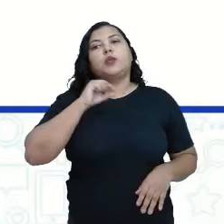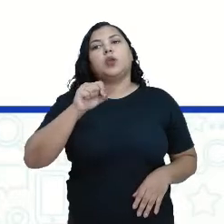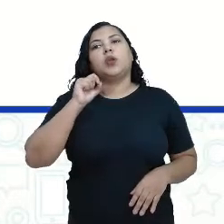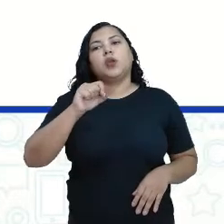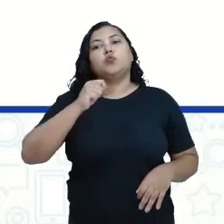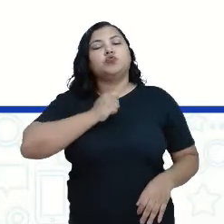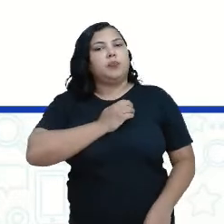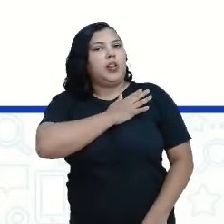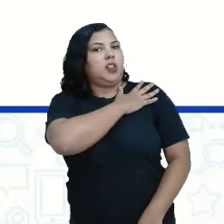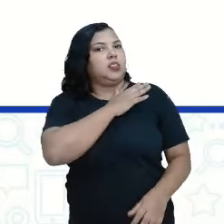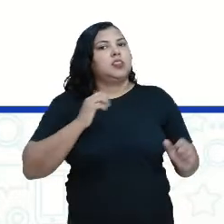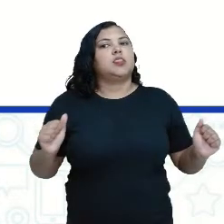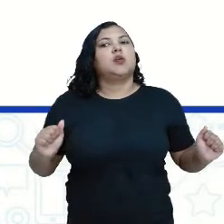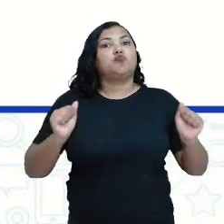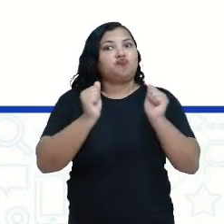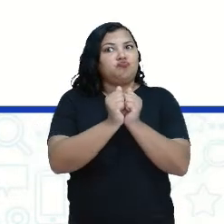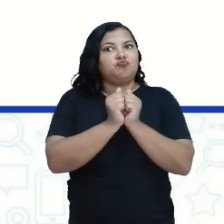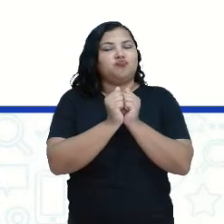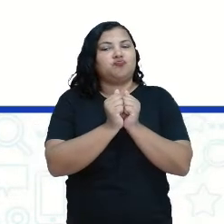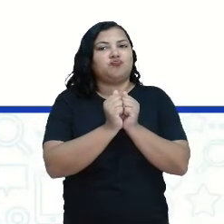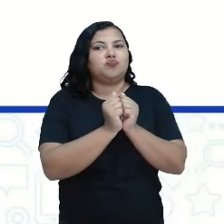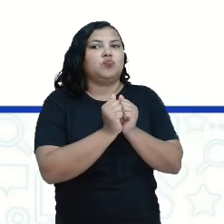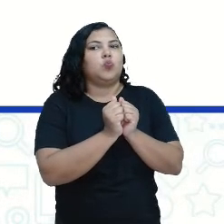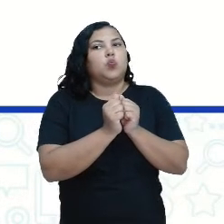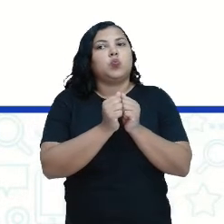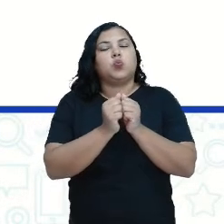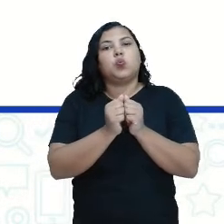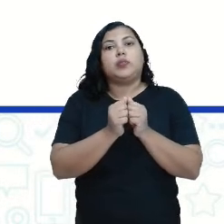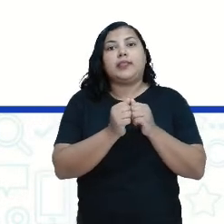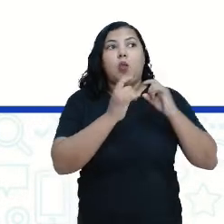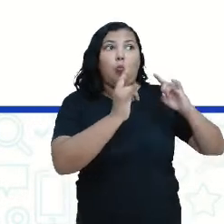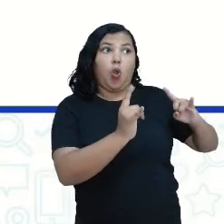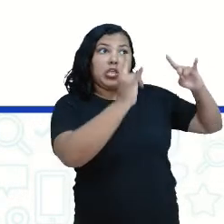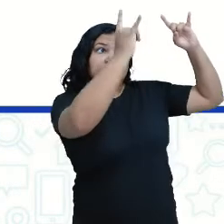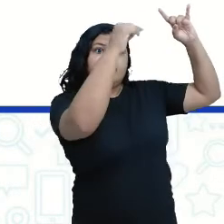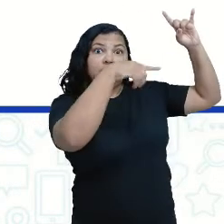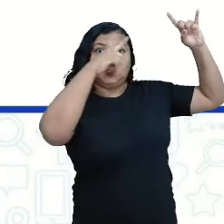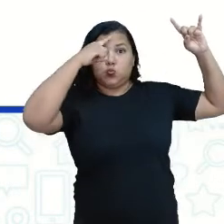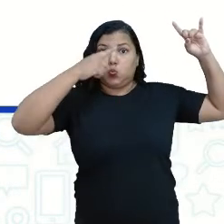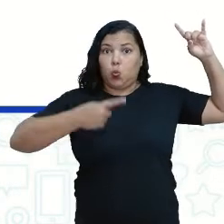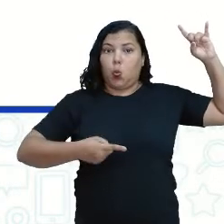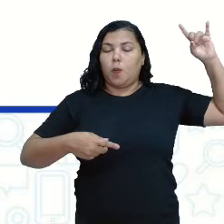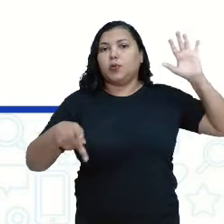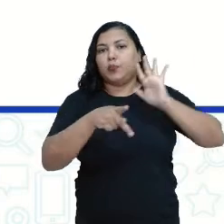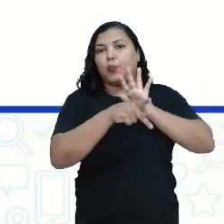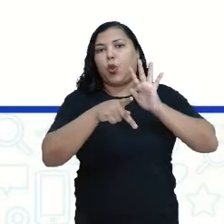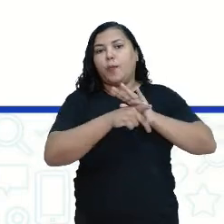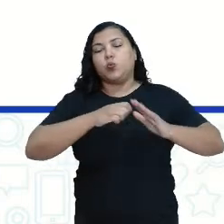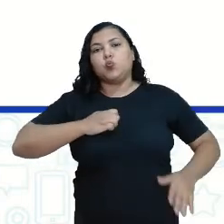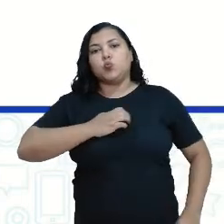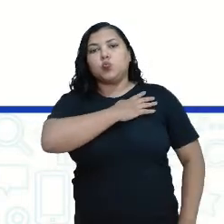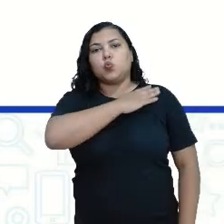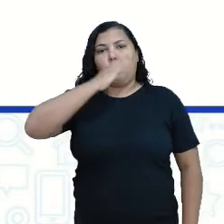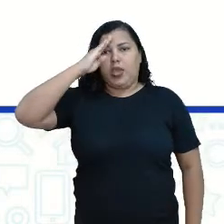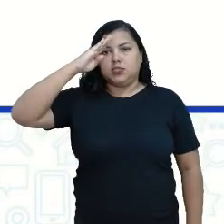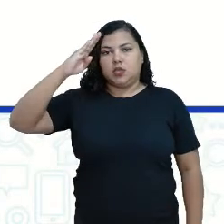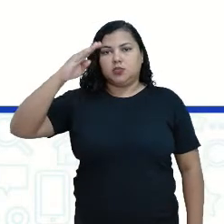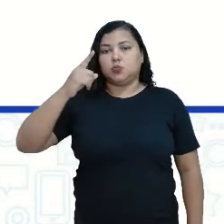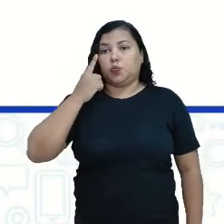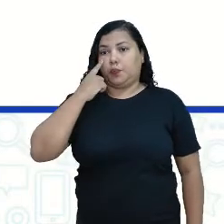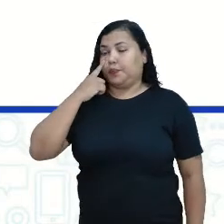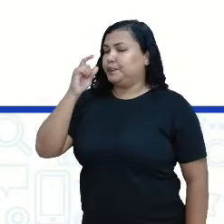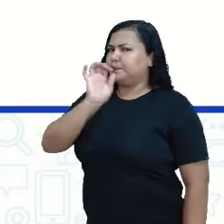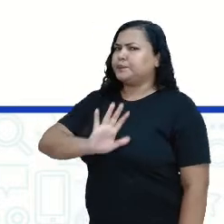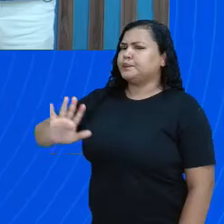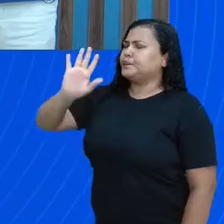militares reunidos em frente ao edifício de comando do Exército, né? Então, o que é que eles